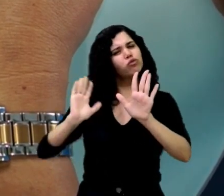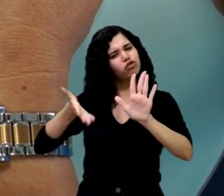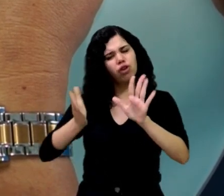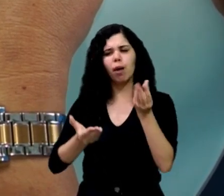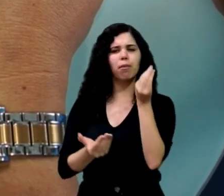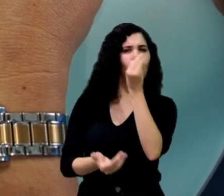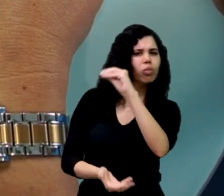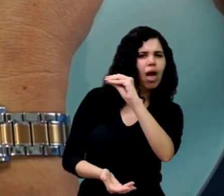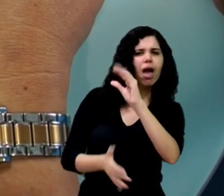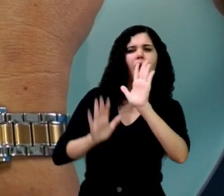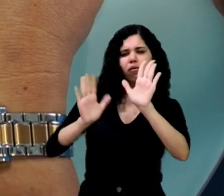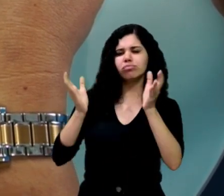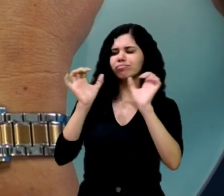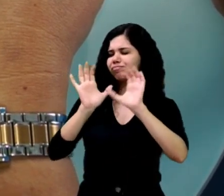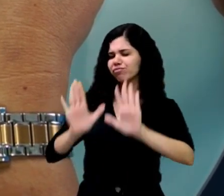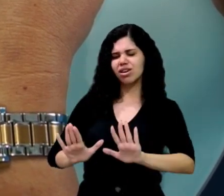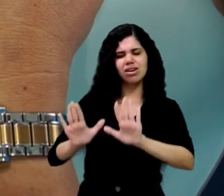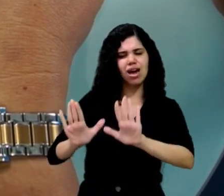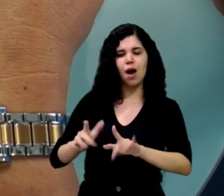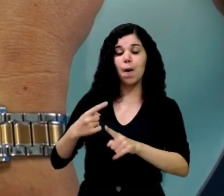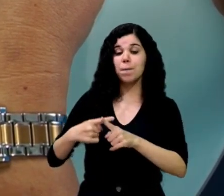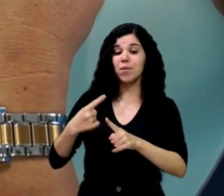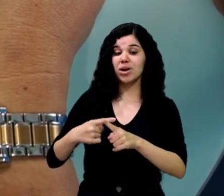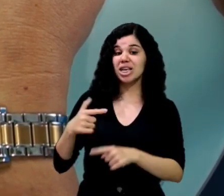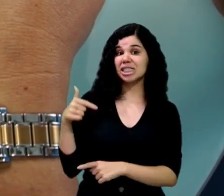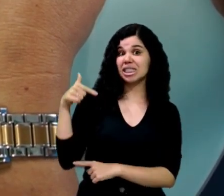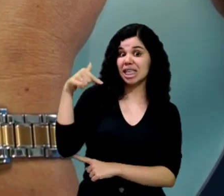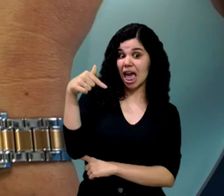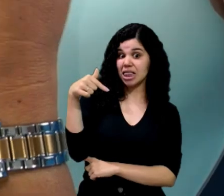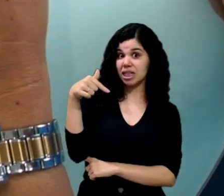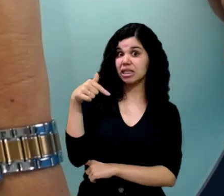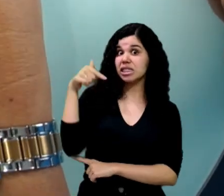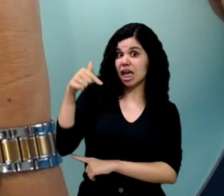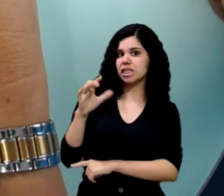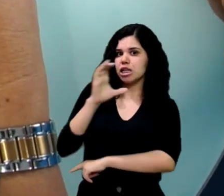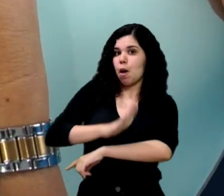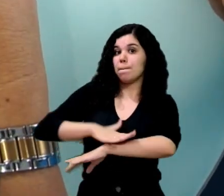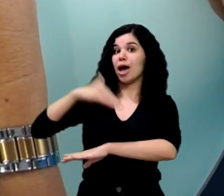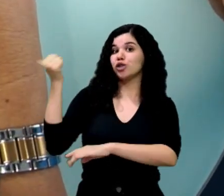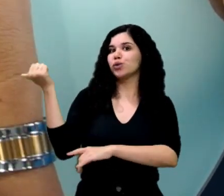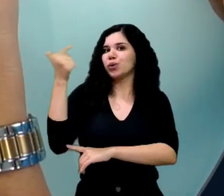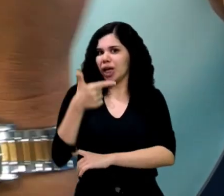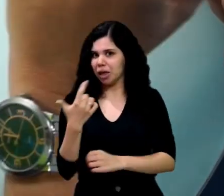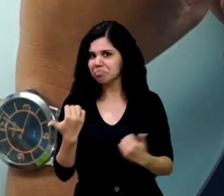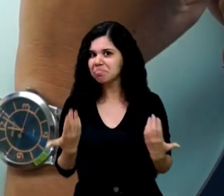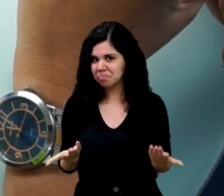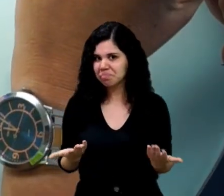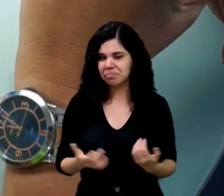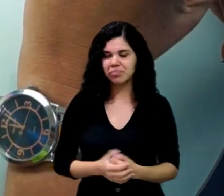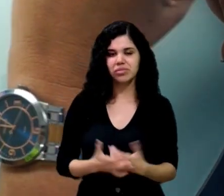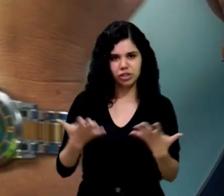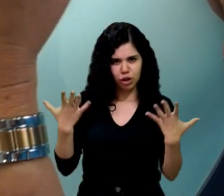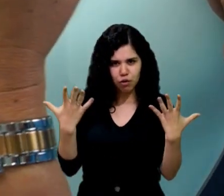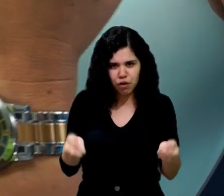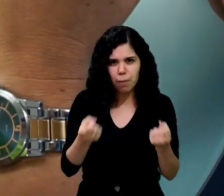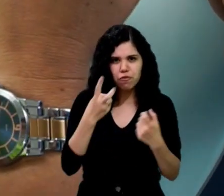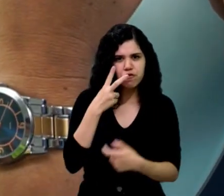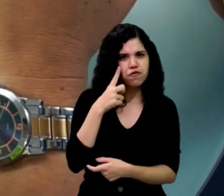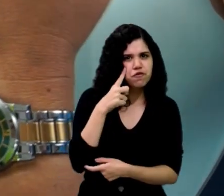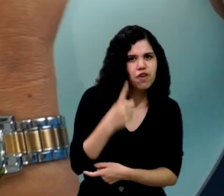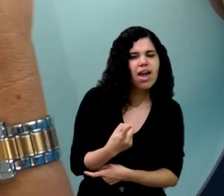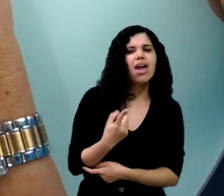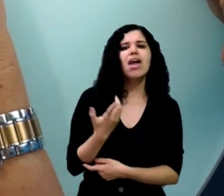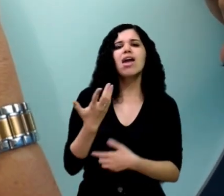né, eu vou deixar assim. Porque aí eu teria o 7, eu teria 7 centenas. Valeria muito mais, né? Vamos conferir para ver quem ganhou